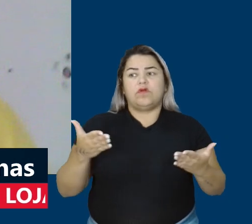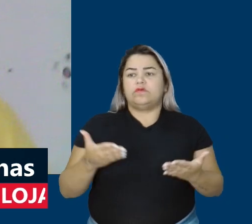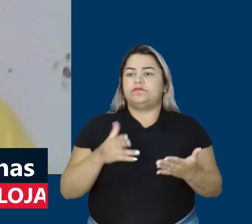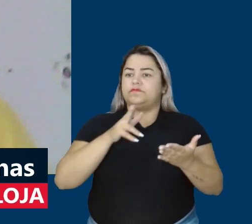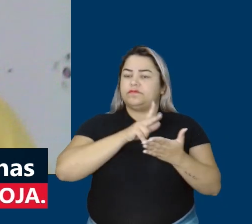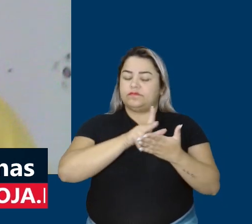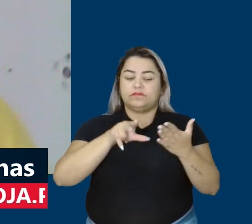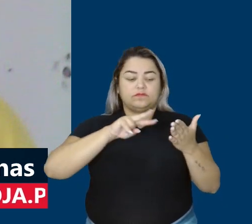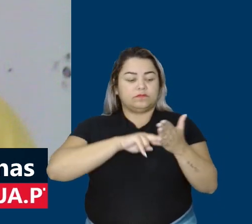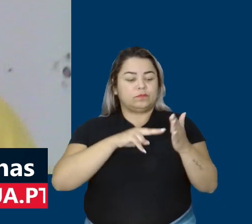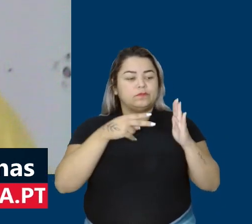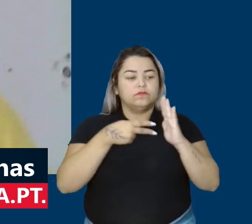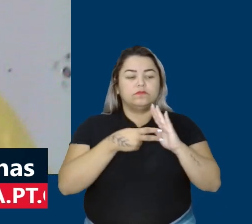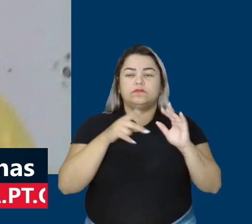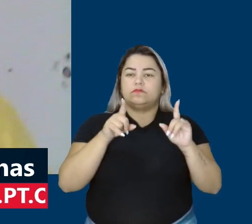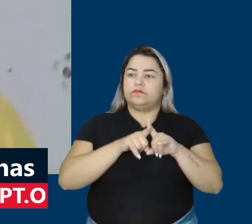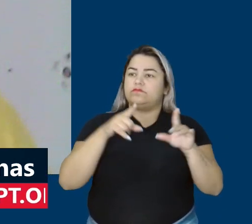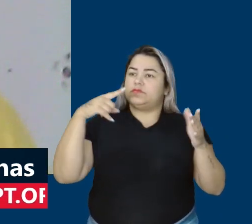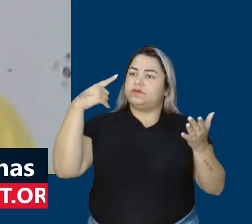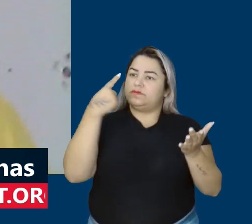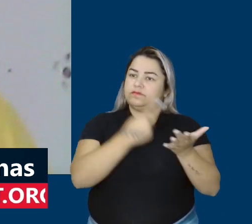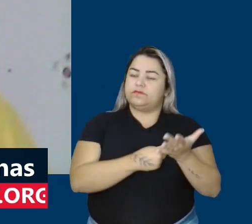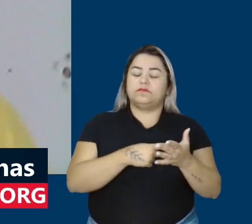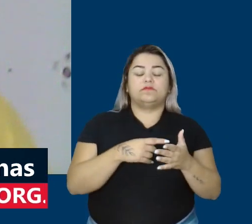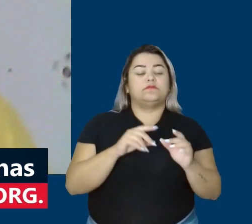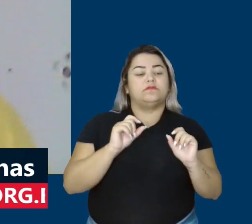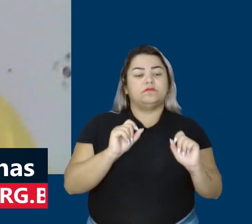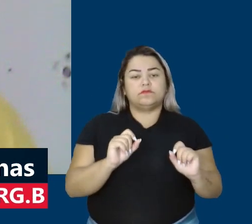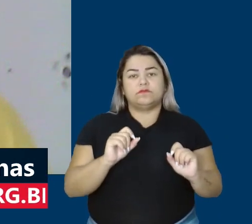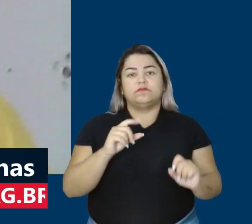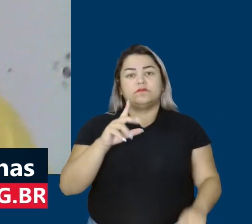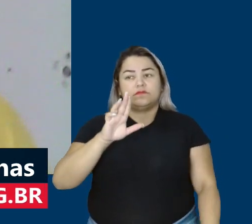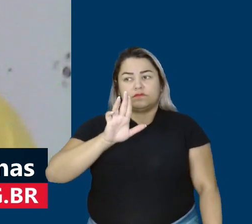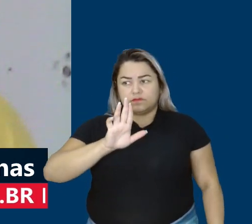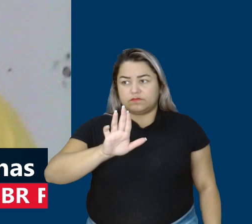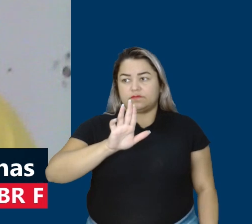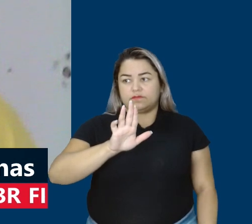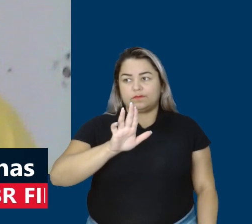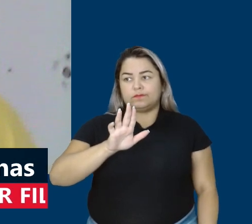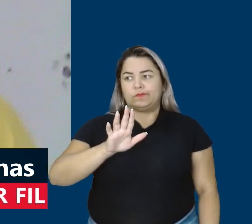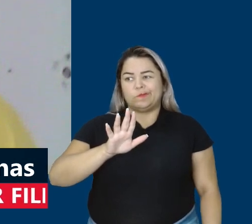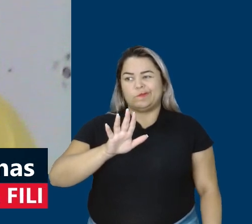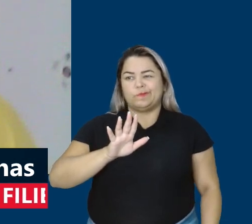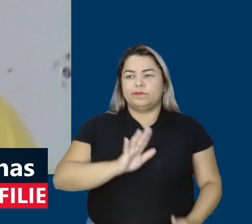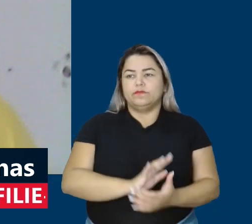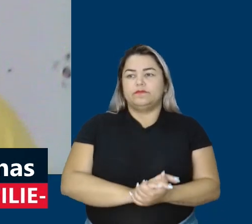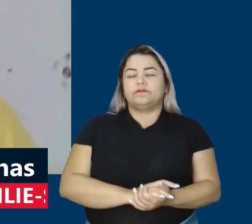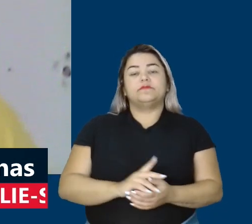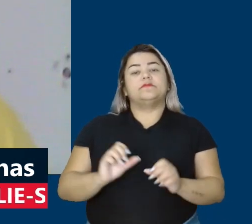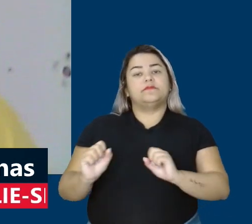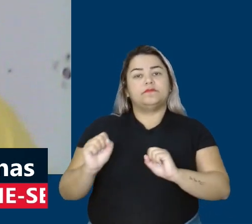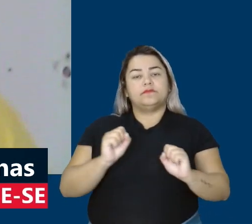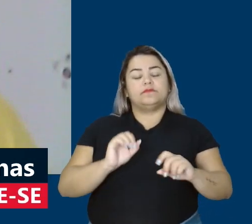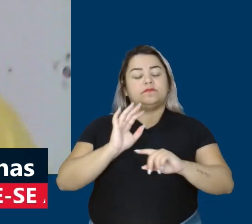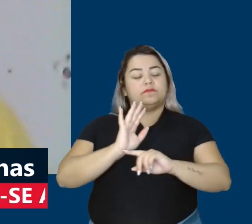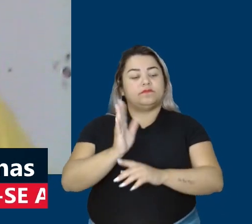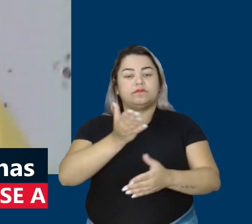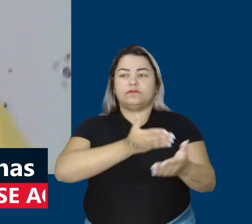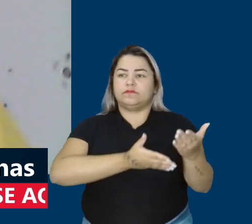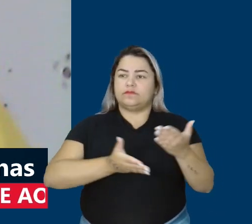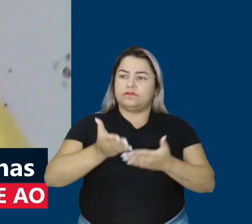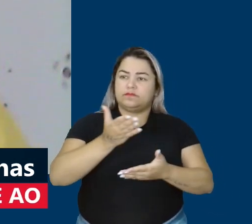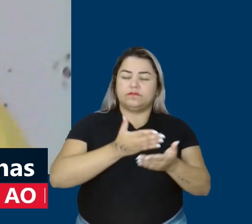múltiplos significados, né? O compromisso que o governo Lula tem, né, com isso é para poder ajudar